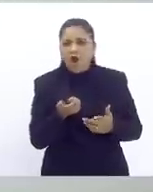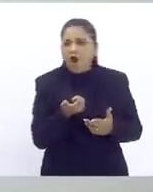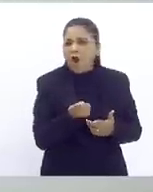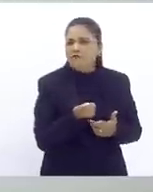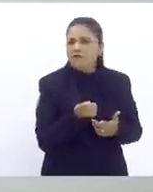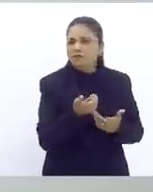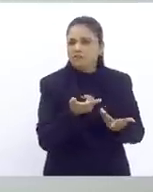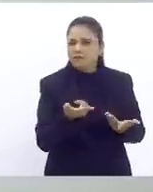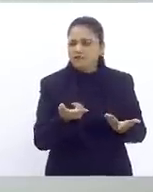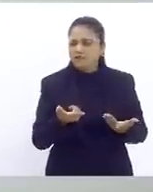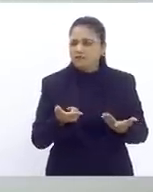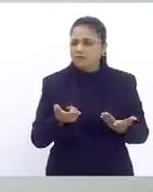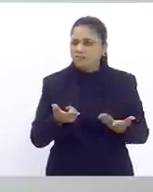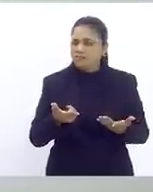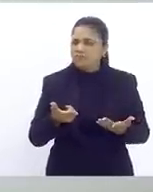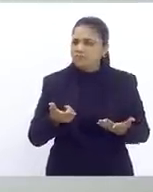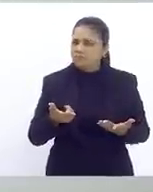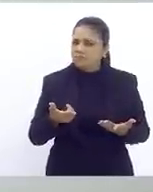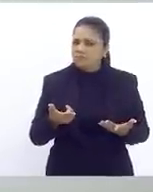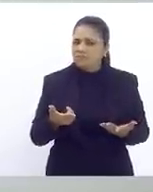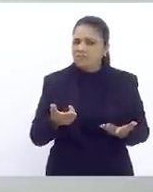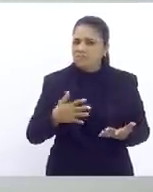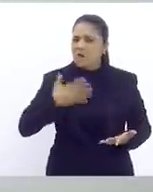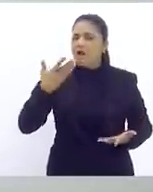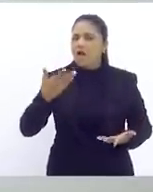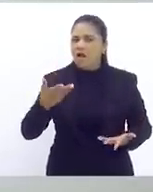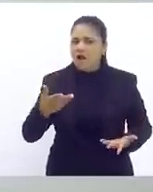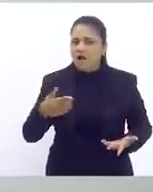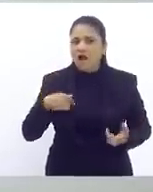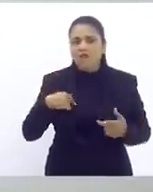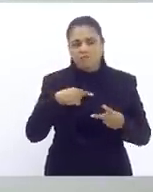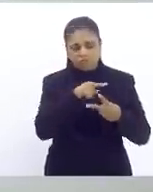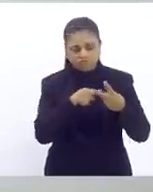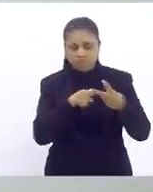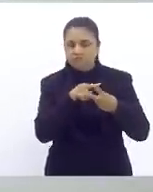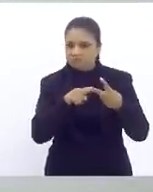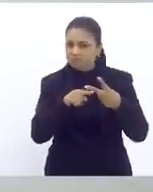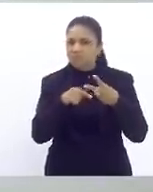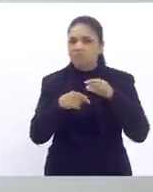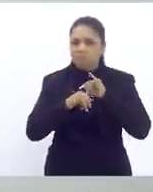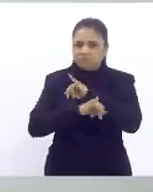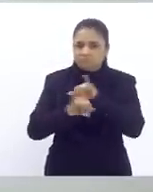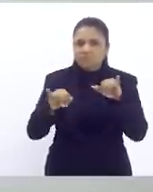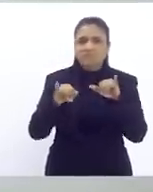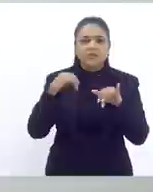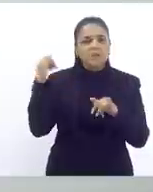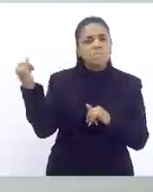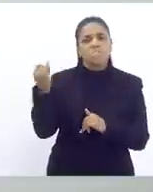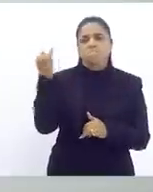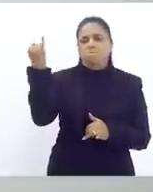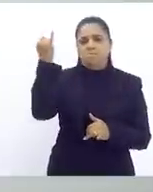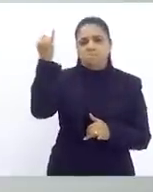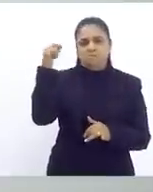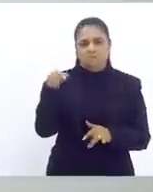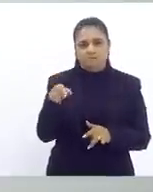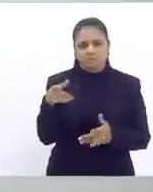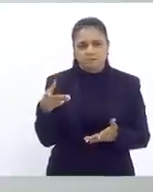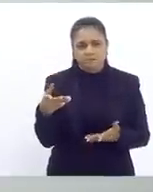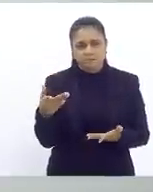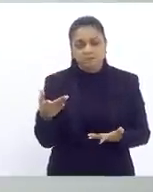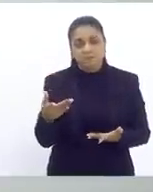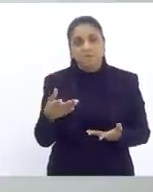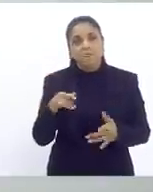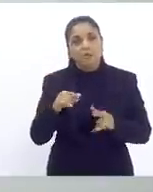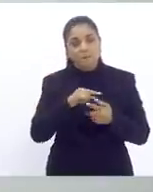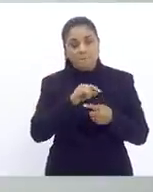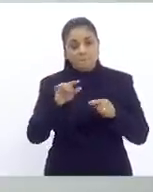chocante Então queria só destacar esses dois elementos como elementos fundamentais que a gente tem que incidir